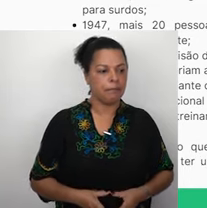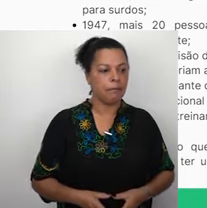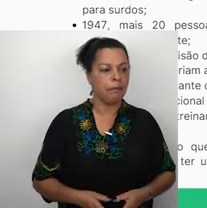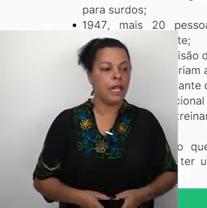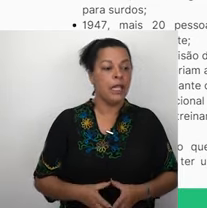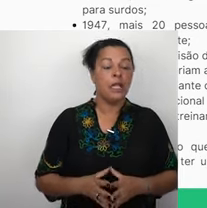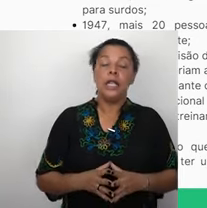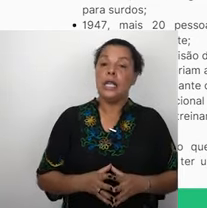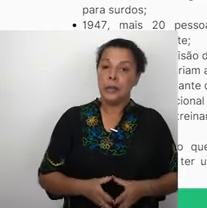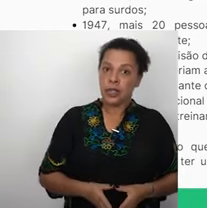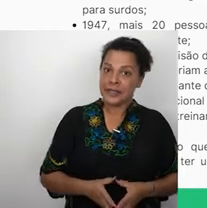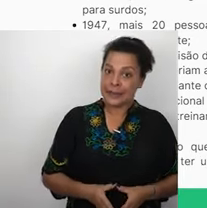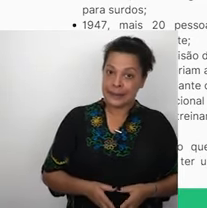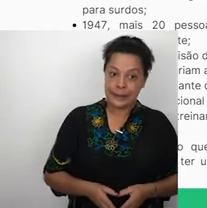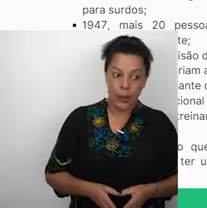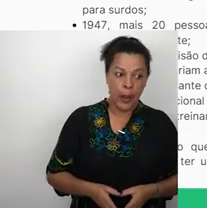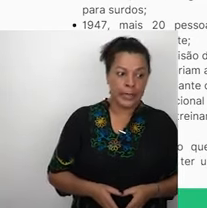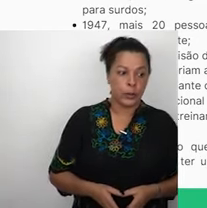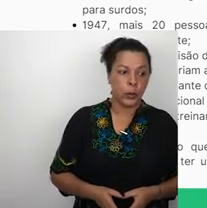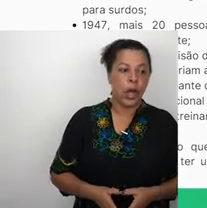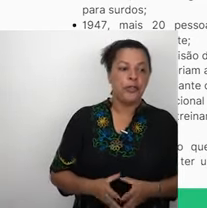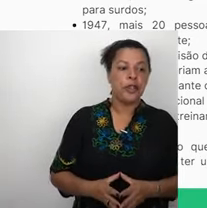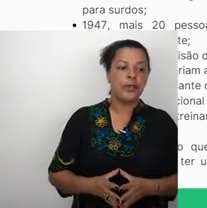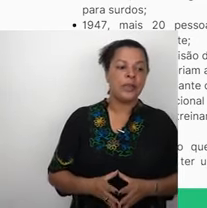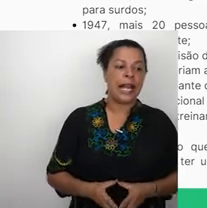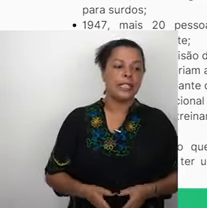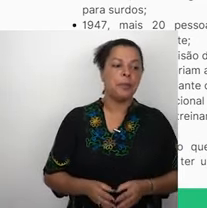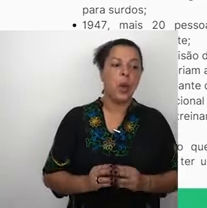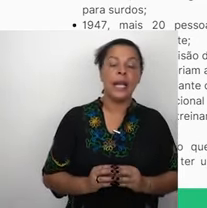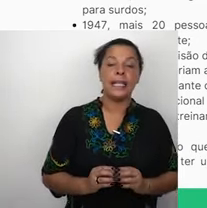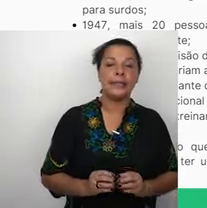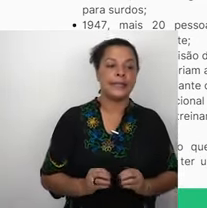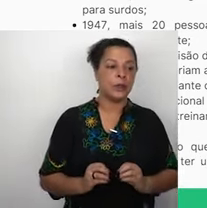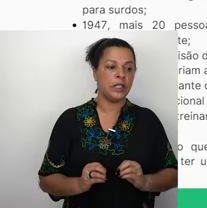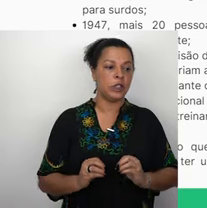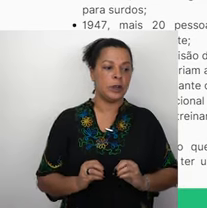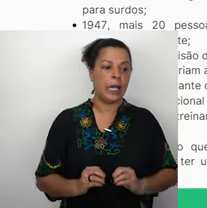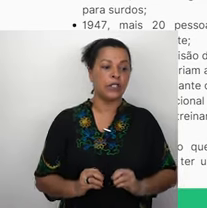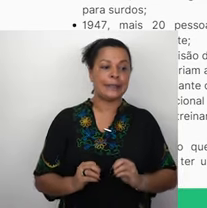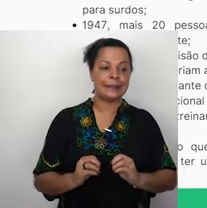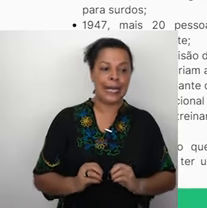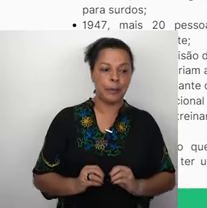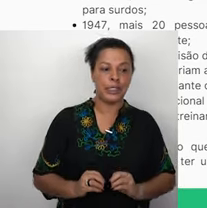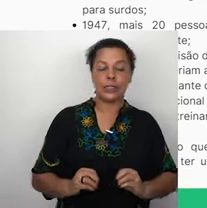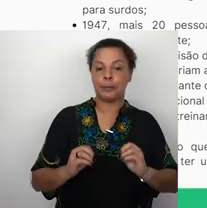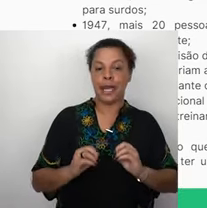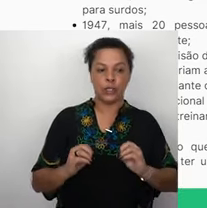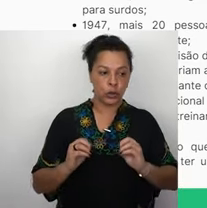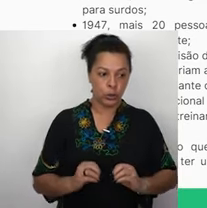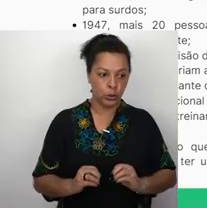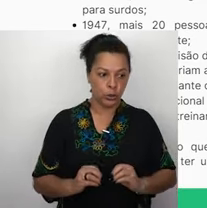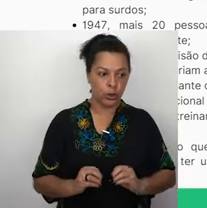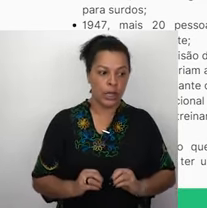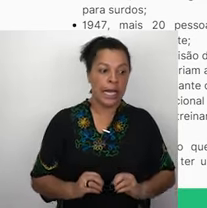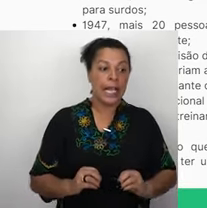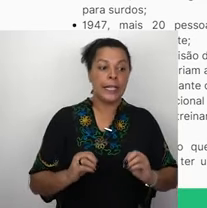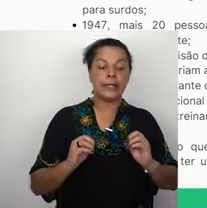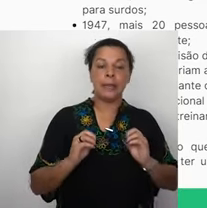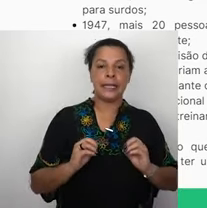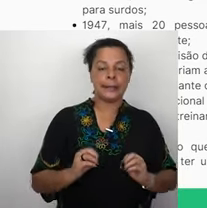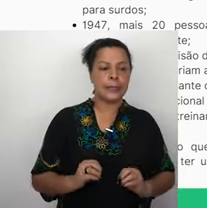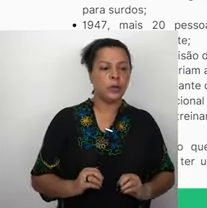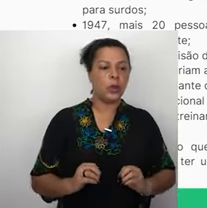restrita. Em 1964, foi fundada uma Organização Nacional de Intérpretes para